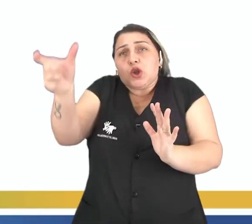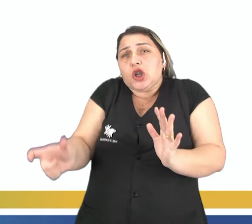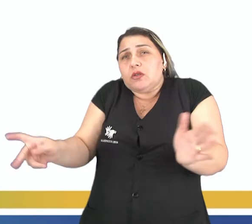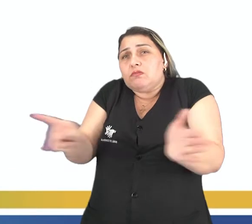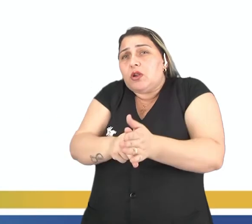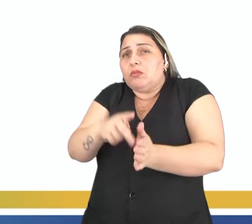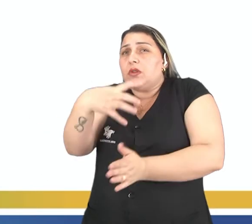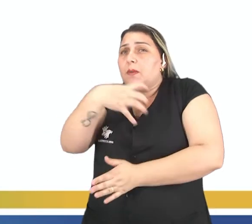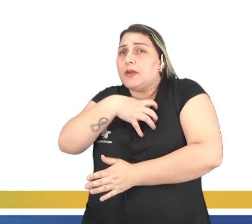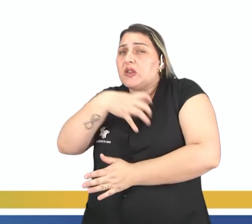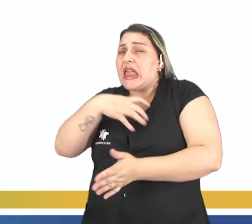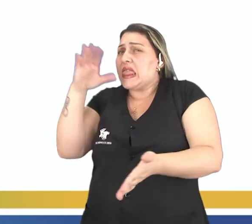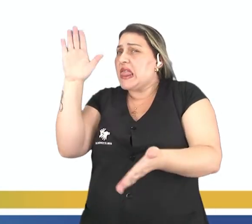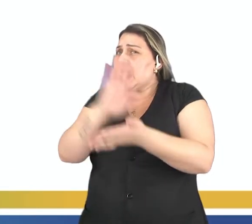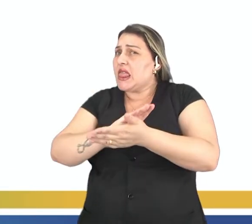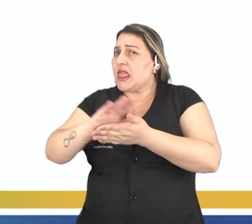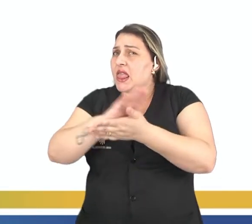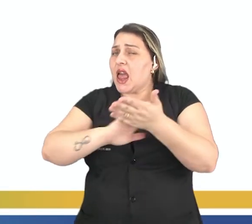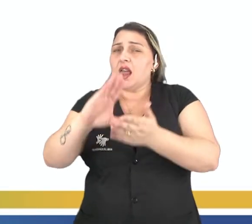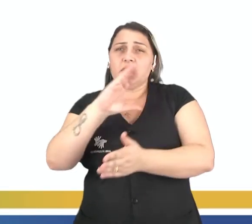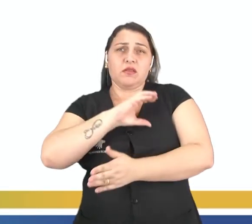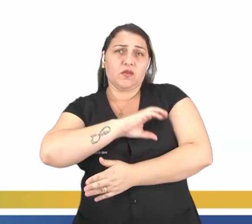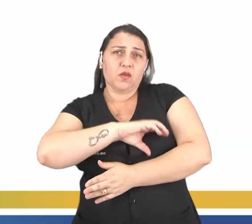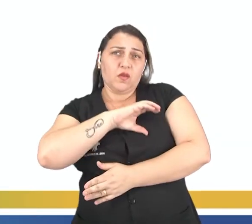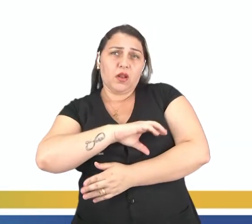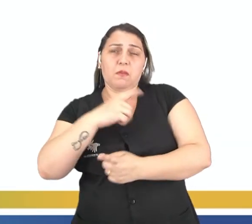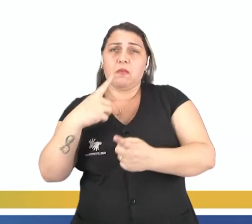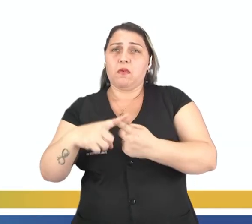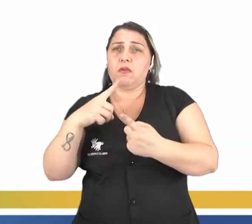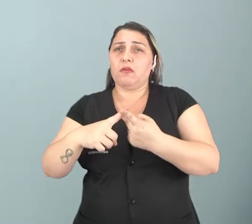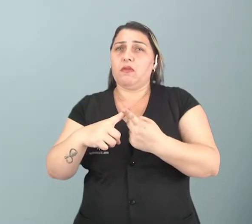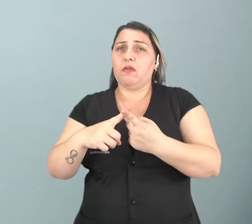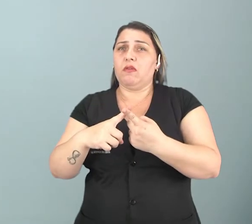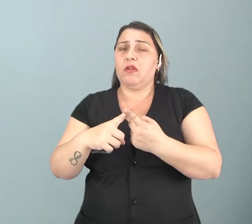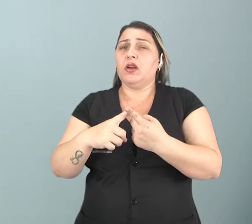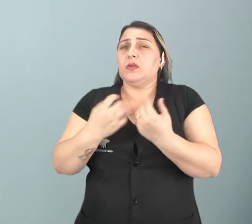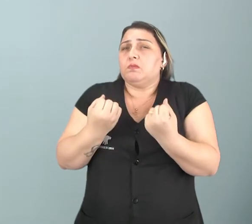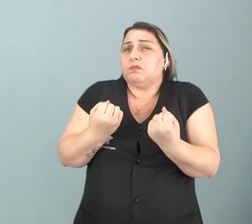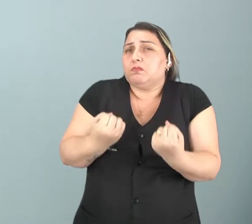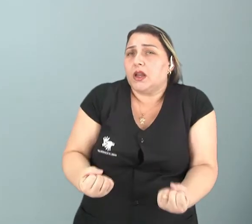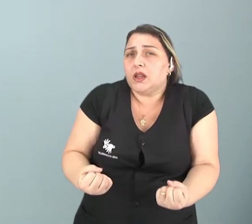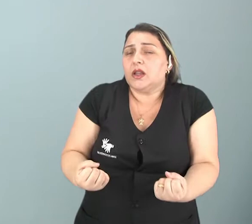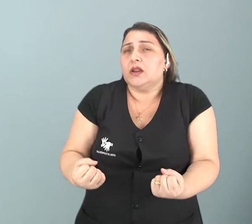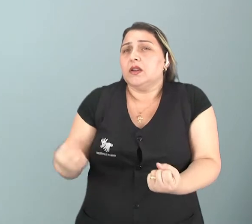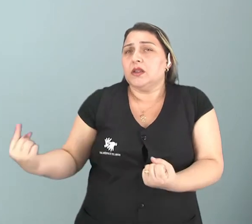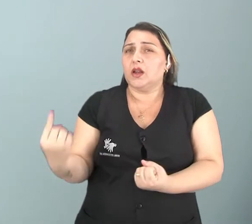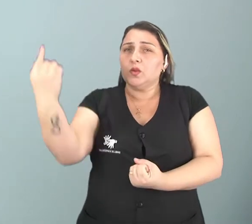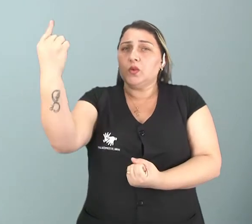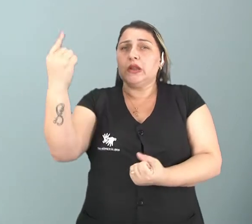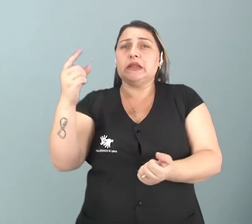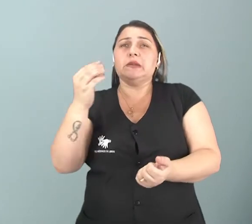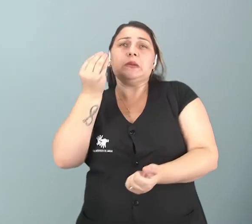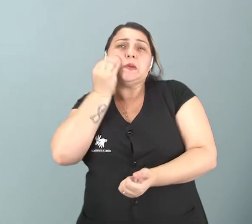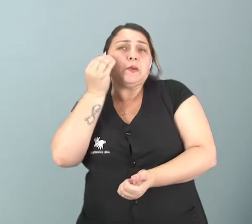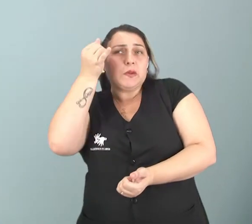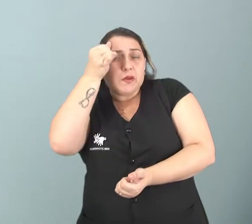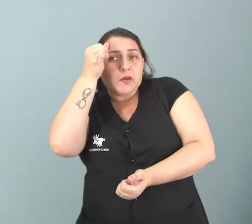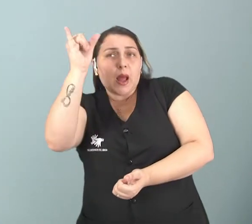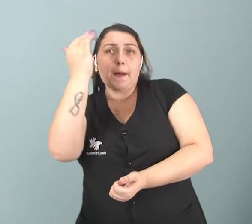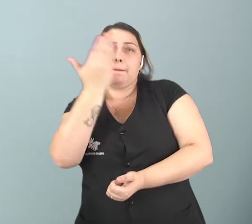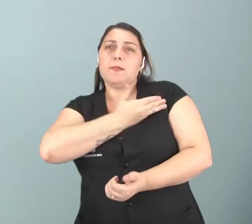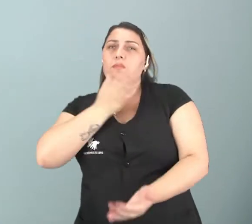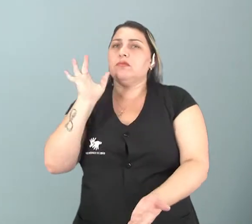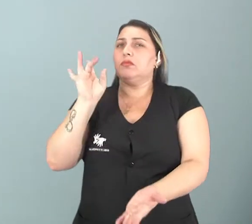estereotipos. Nada daquele apelido do coleguinha por conta do peso, por conta da altura. Tente evitá-los. Seja amigo